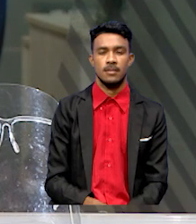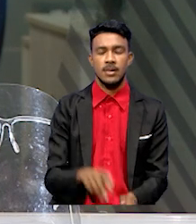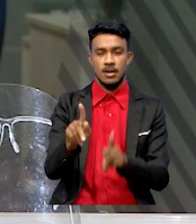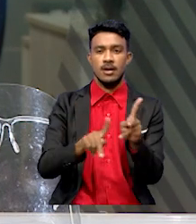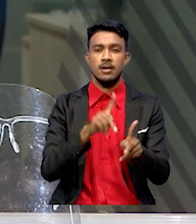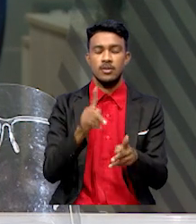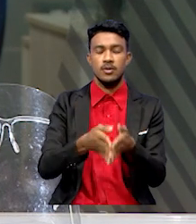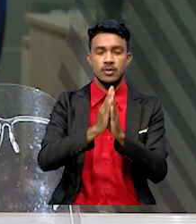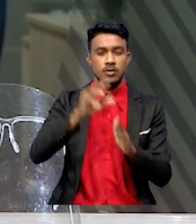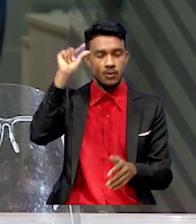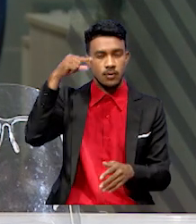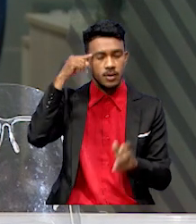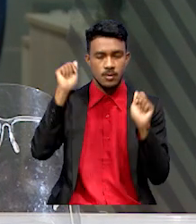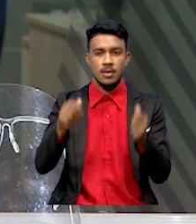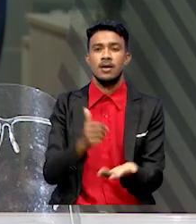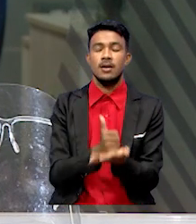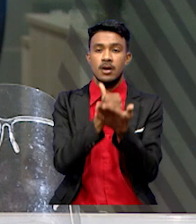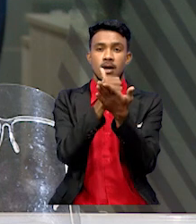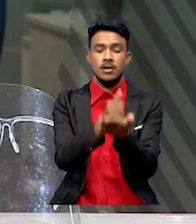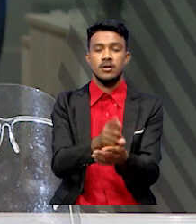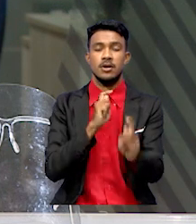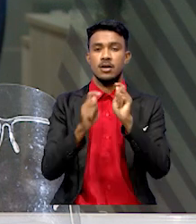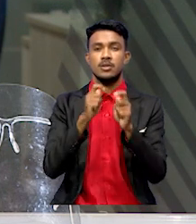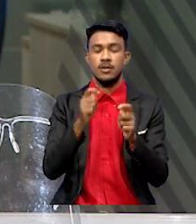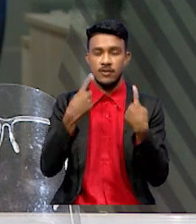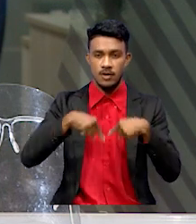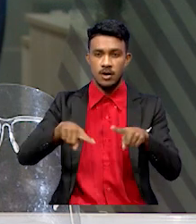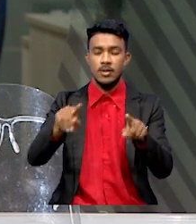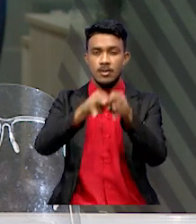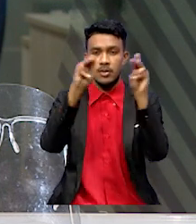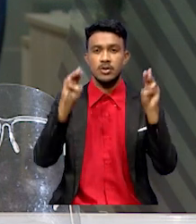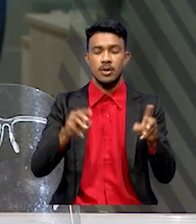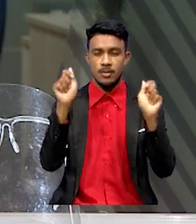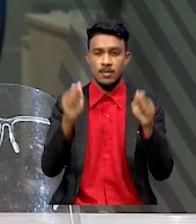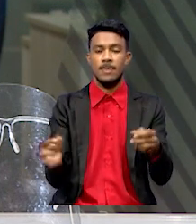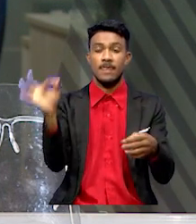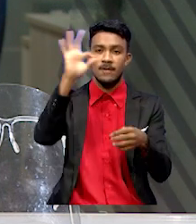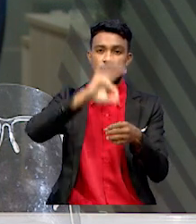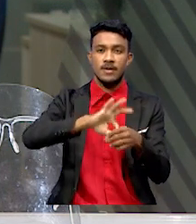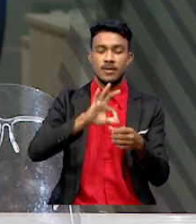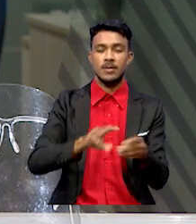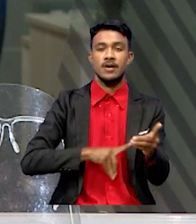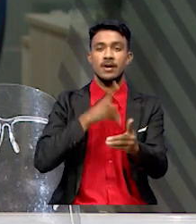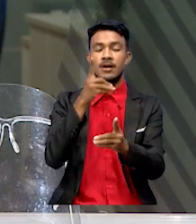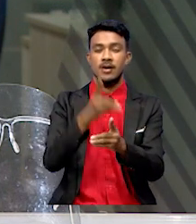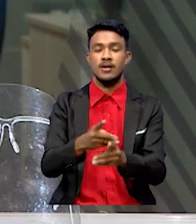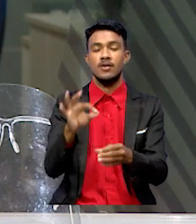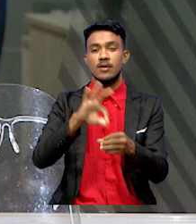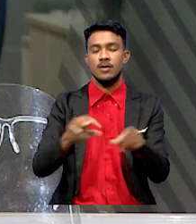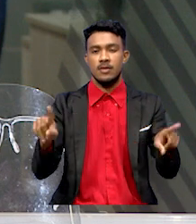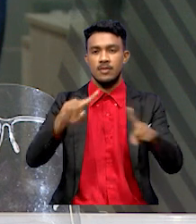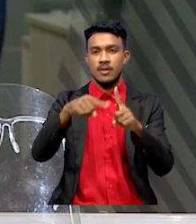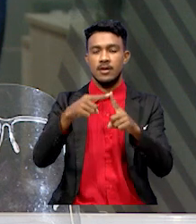Comunidade Russo Governo ato facilita transporte basira rodifila ba município ato exerce cidadania direito de voto